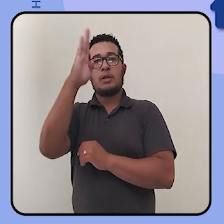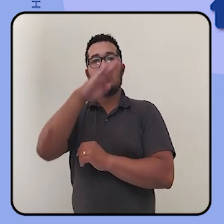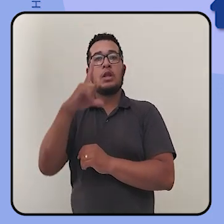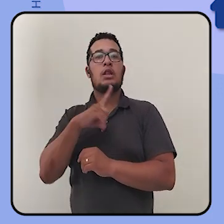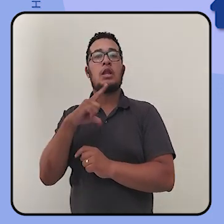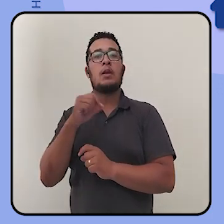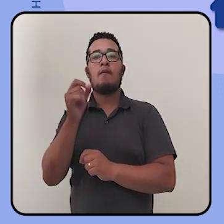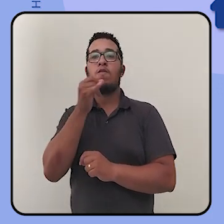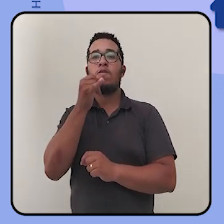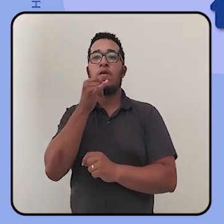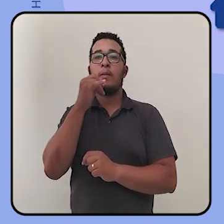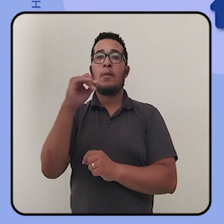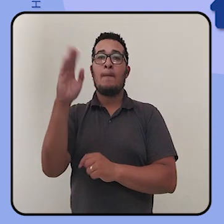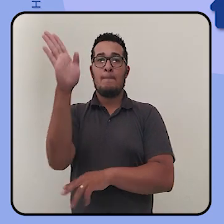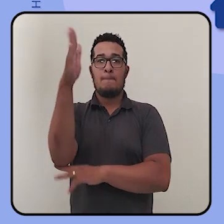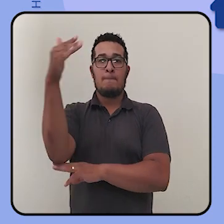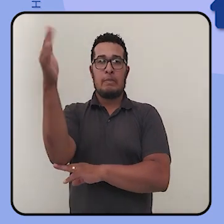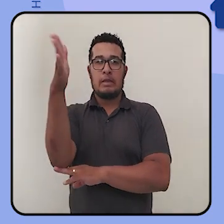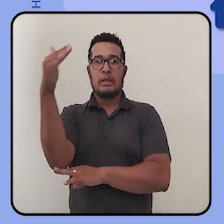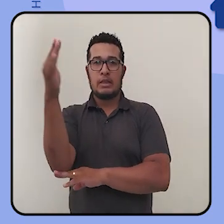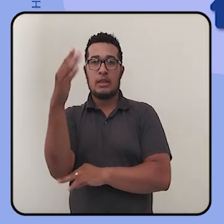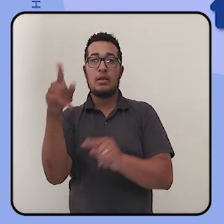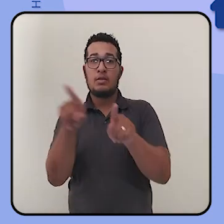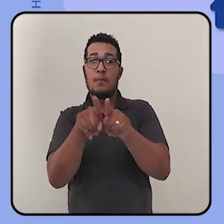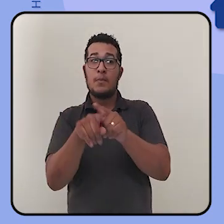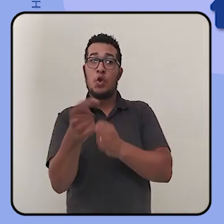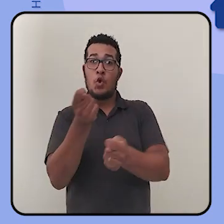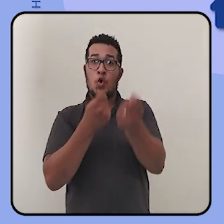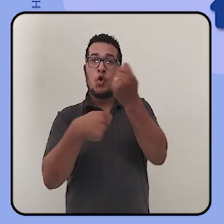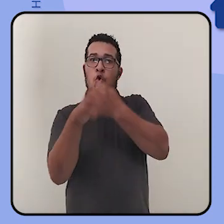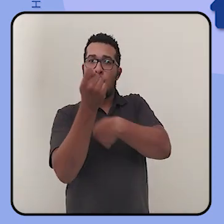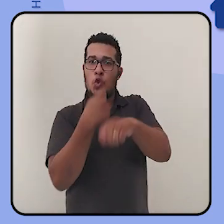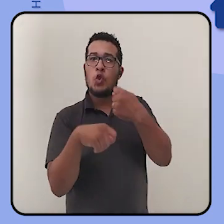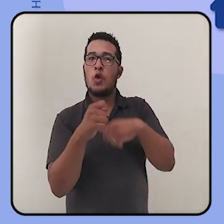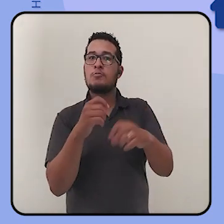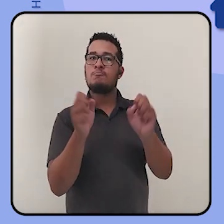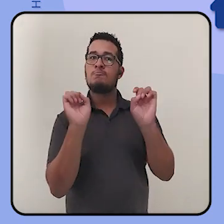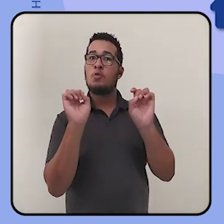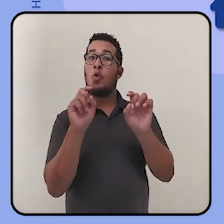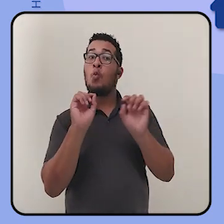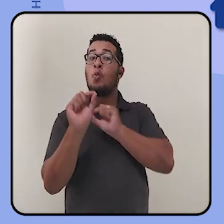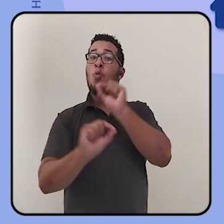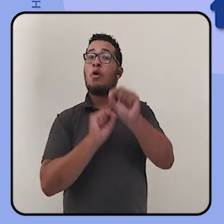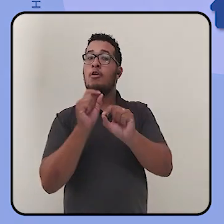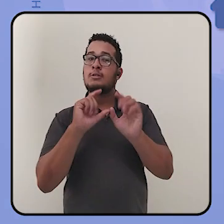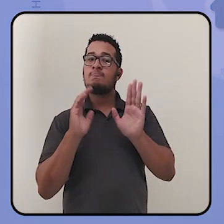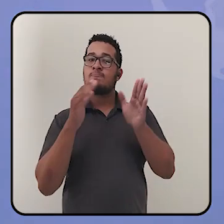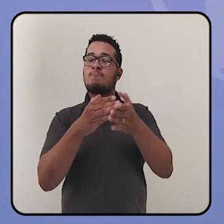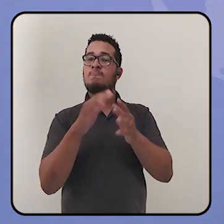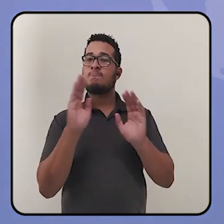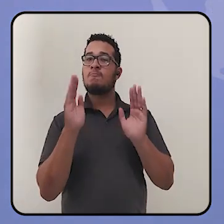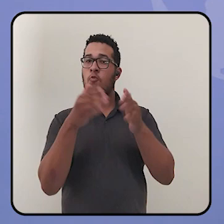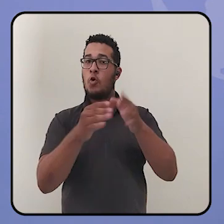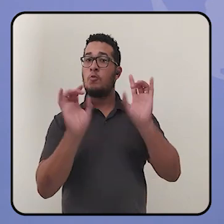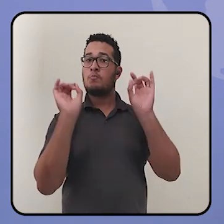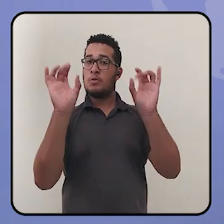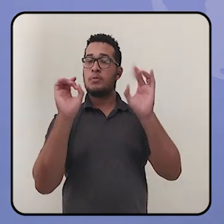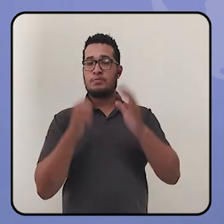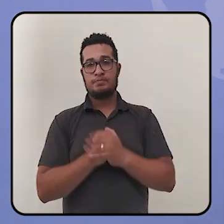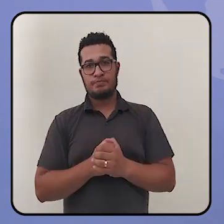processo de evolução e transformação dos grupos sociais ao longo dos anos. Então nós vimos